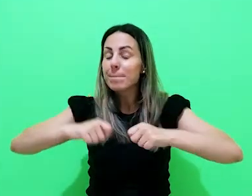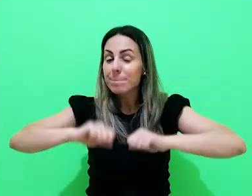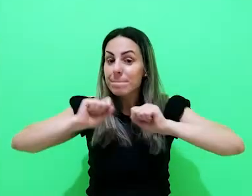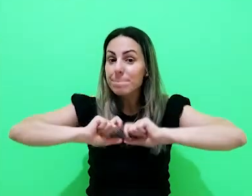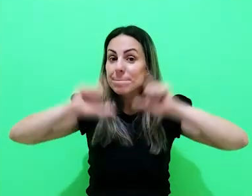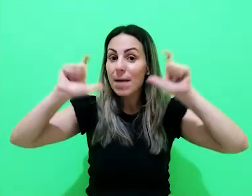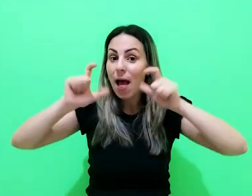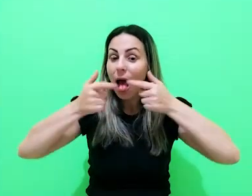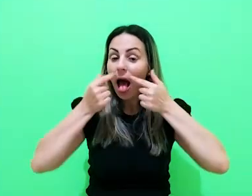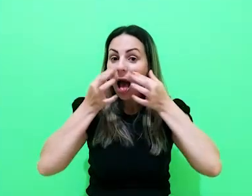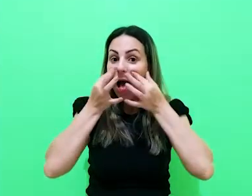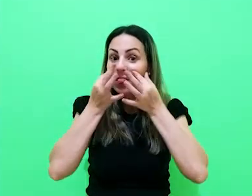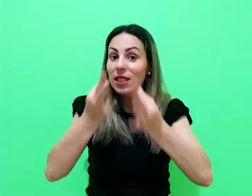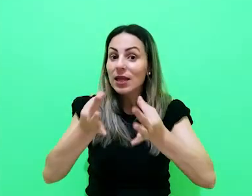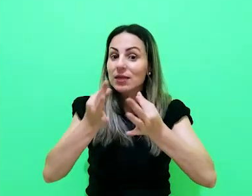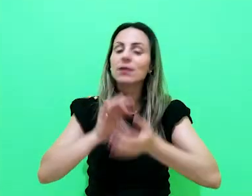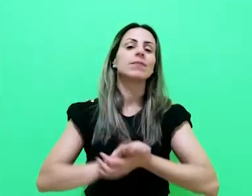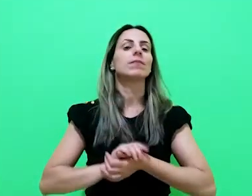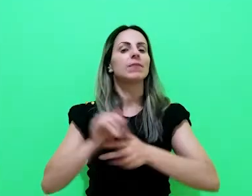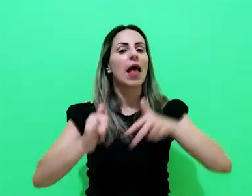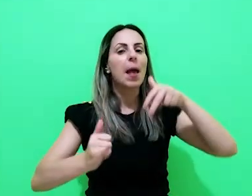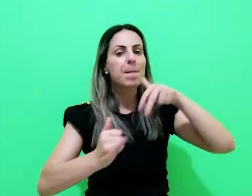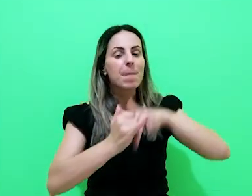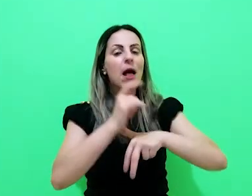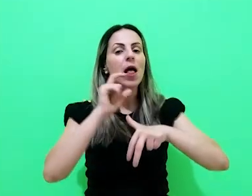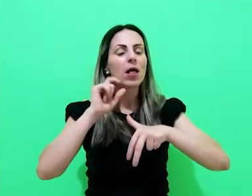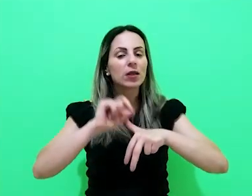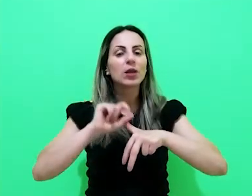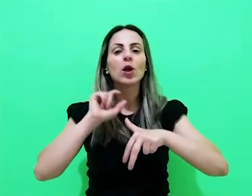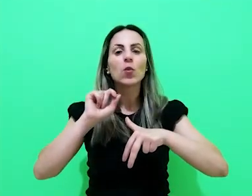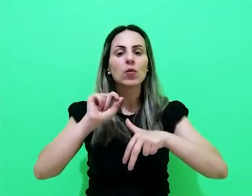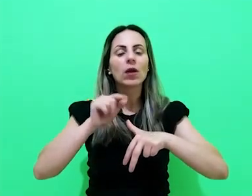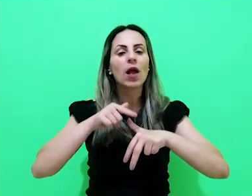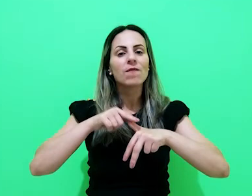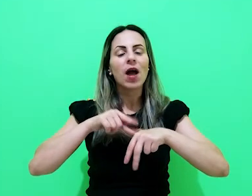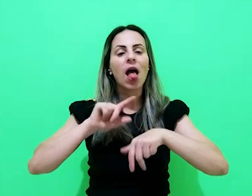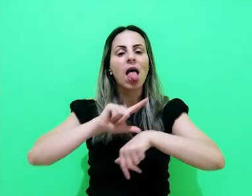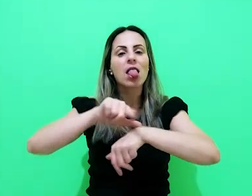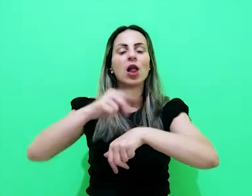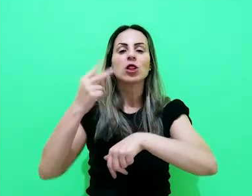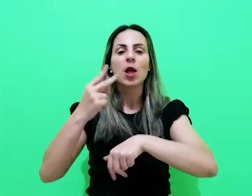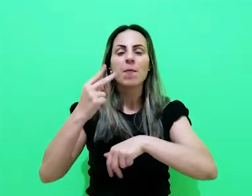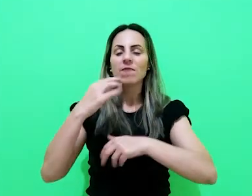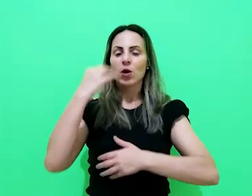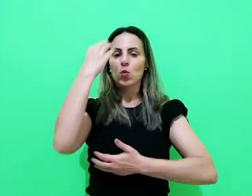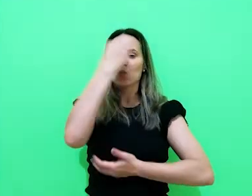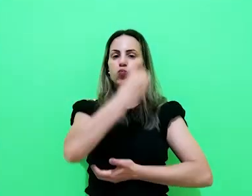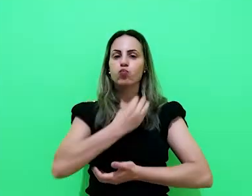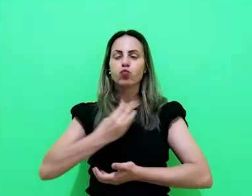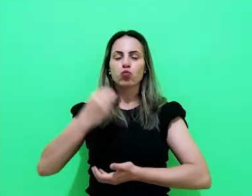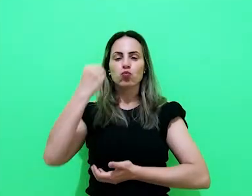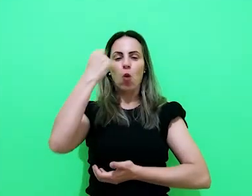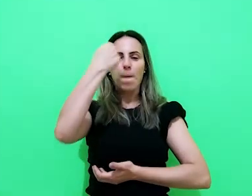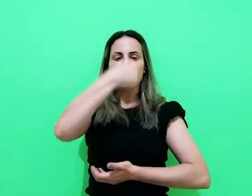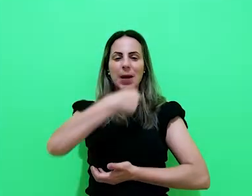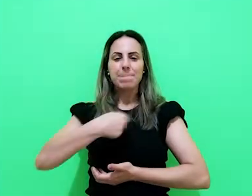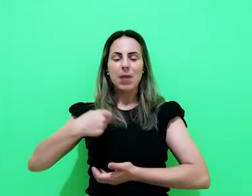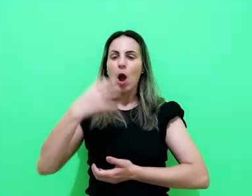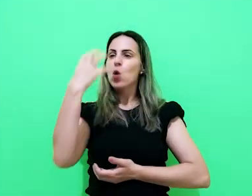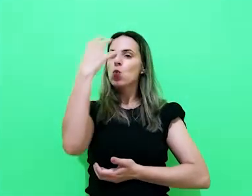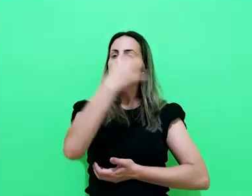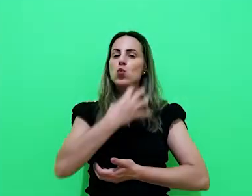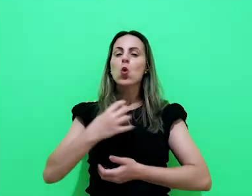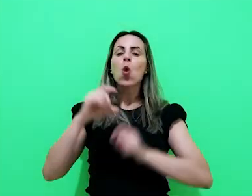atenção, tá? Então esse paciente vai ser levado para no segundo momento, para uma tomografia, para um exame de imagem, e a gente vai ver o que está